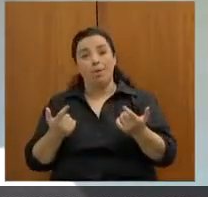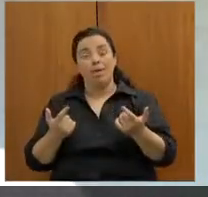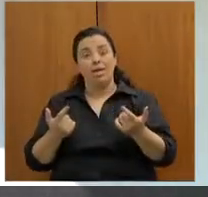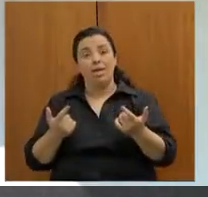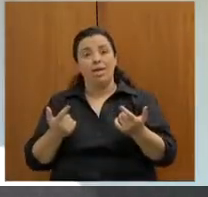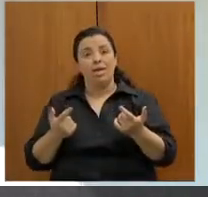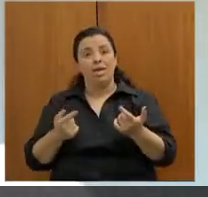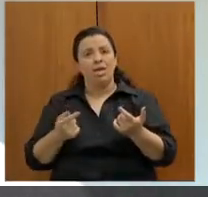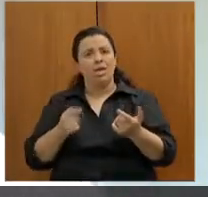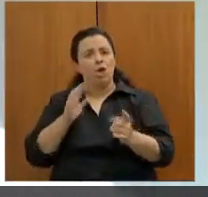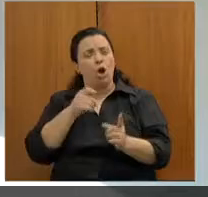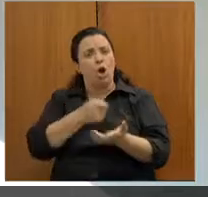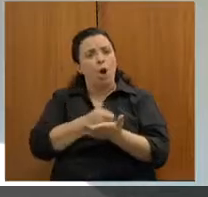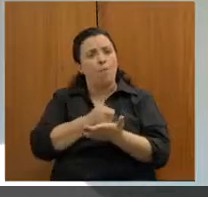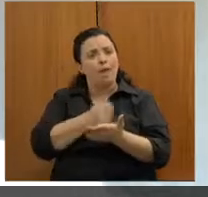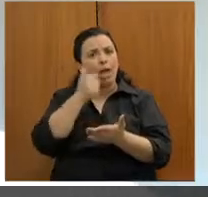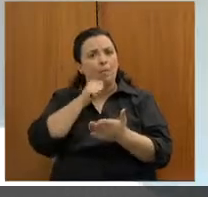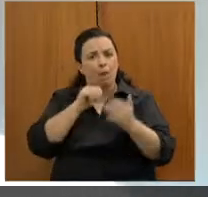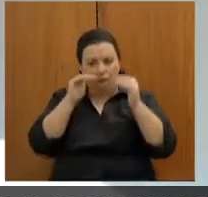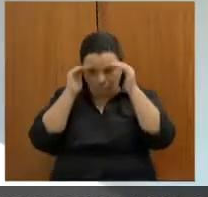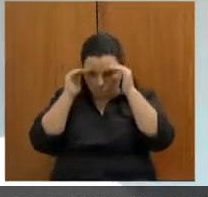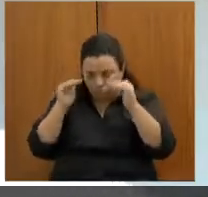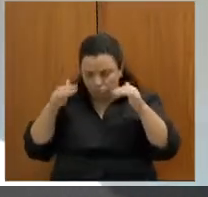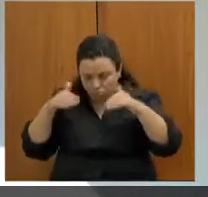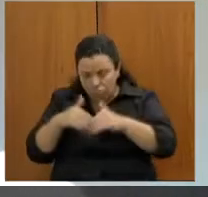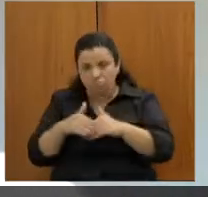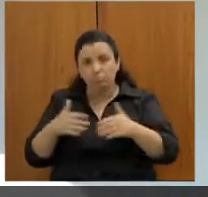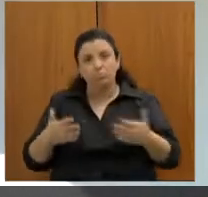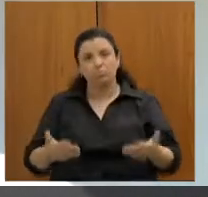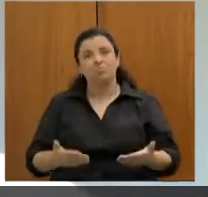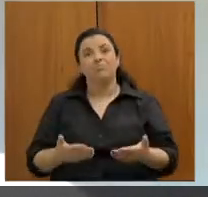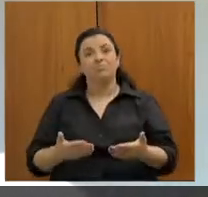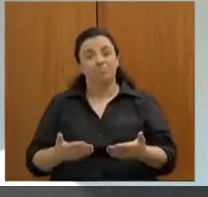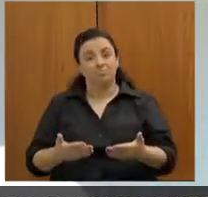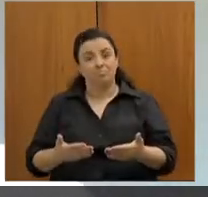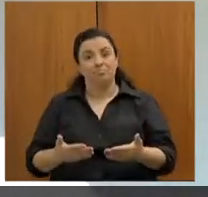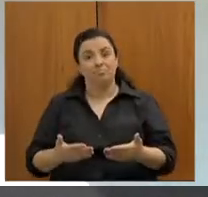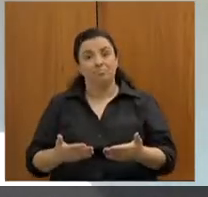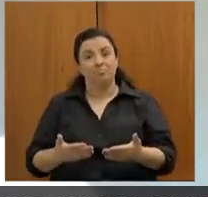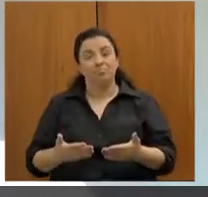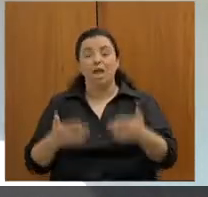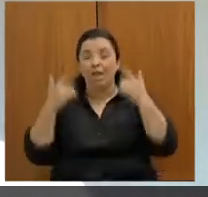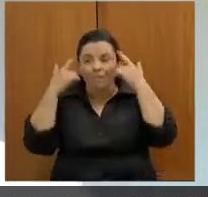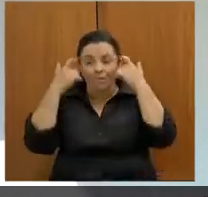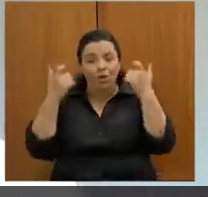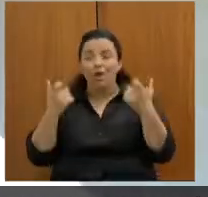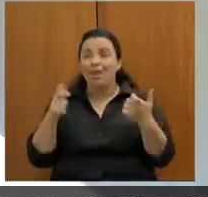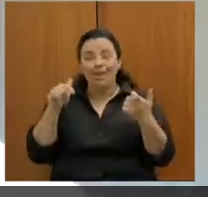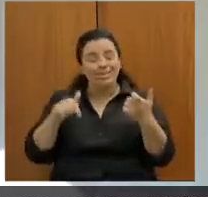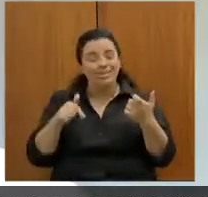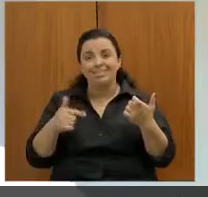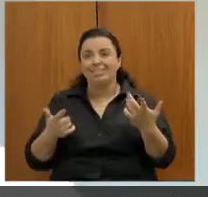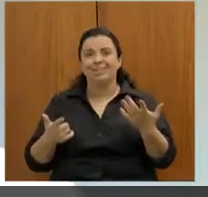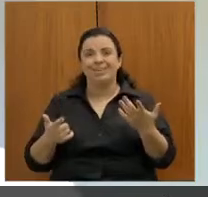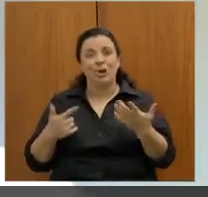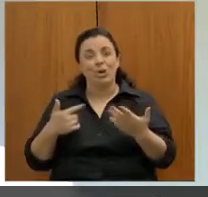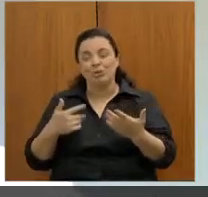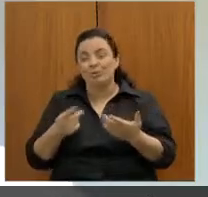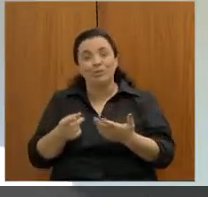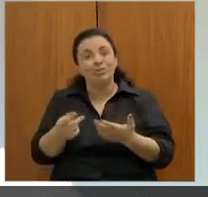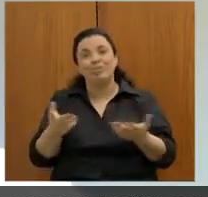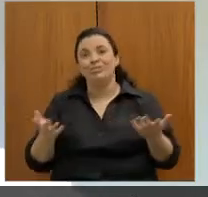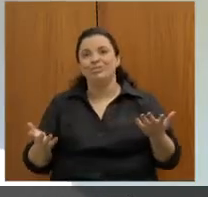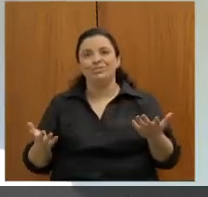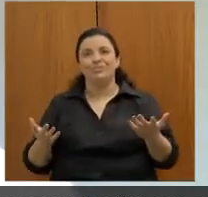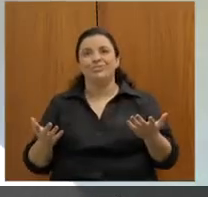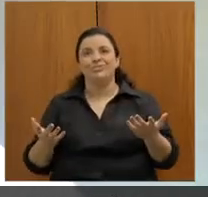sistema que existe exercício de violência fordismo bom então não teria